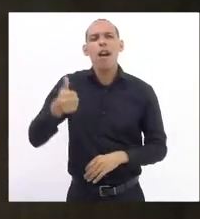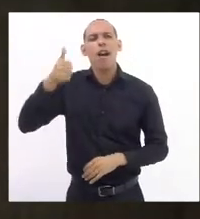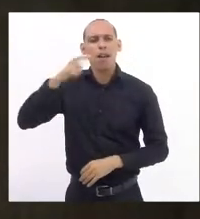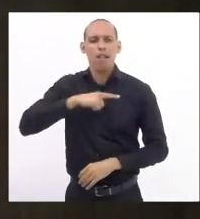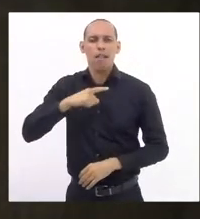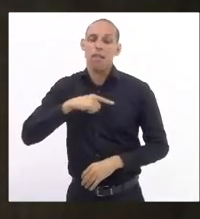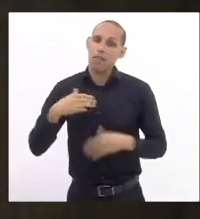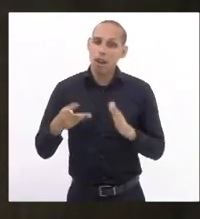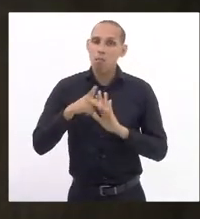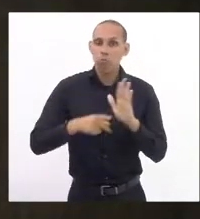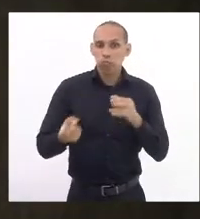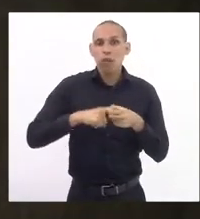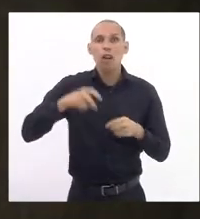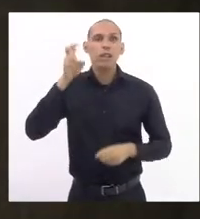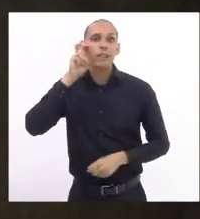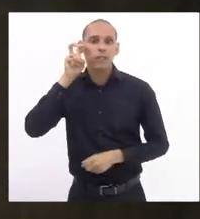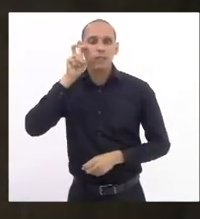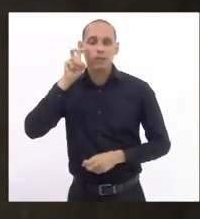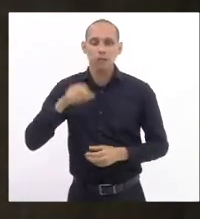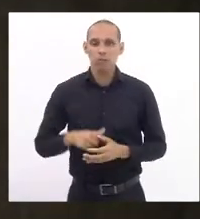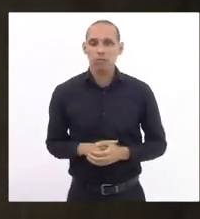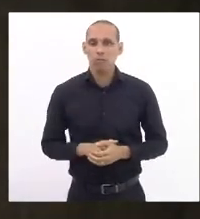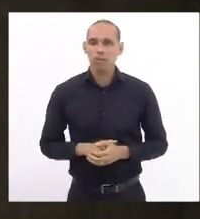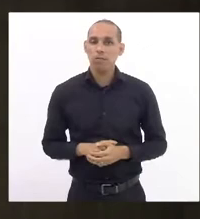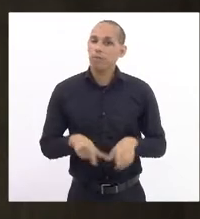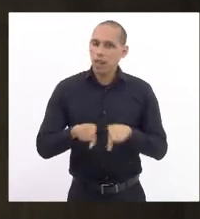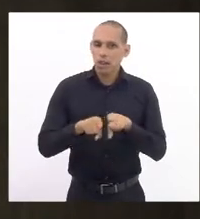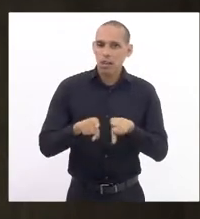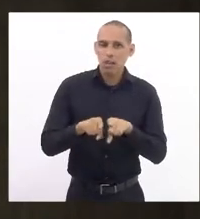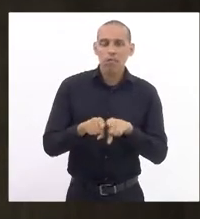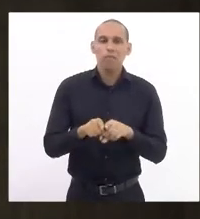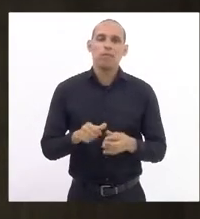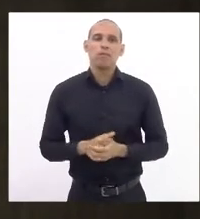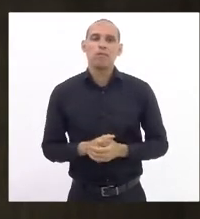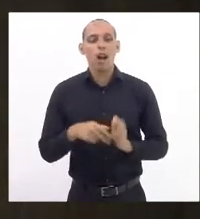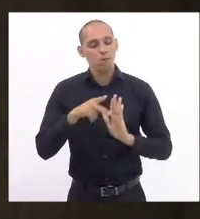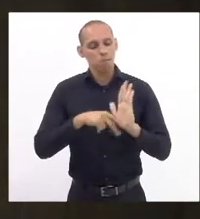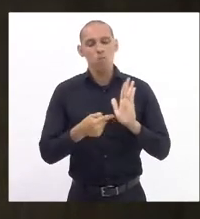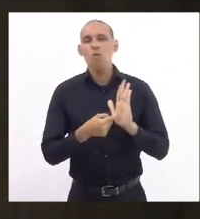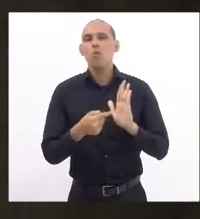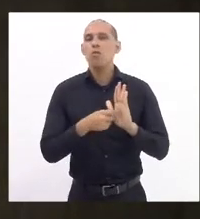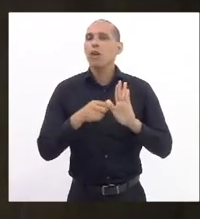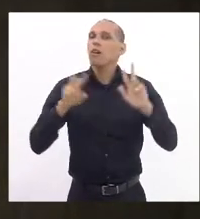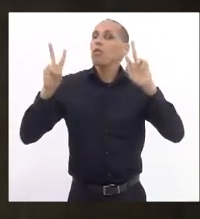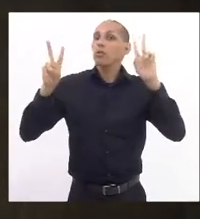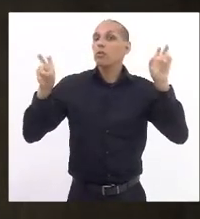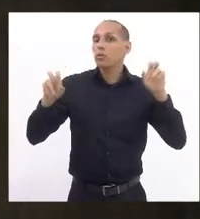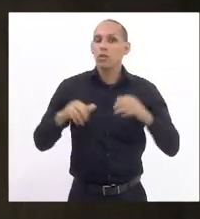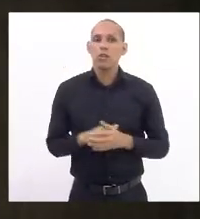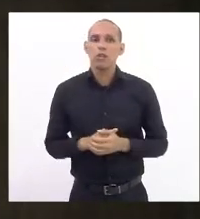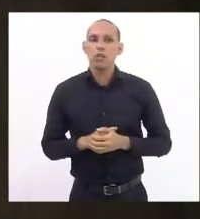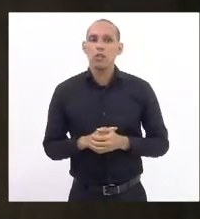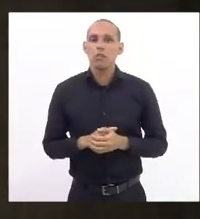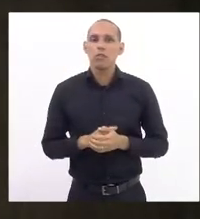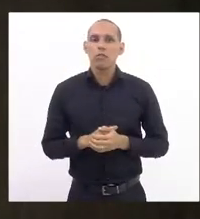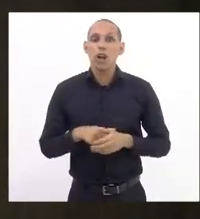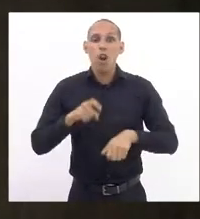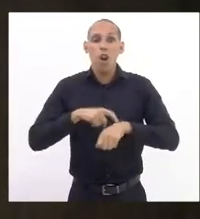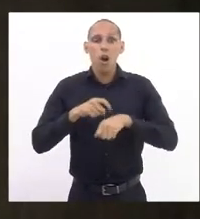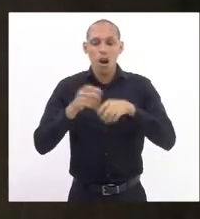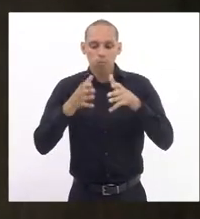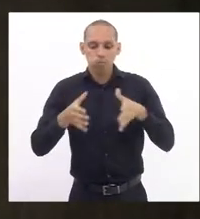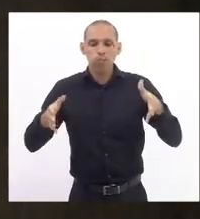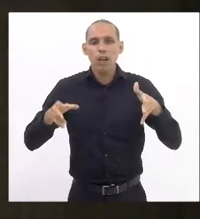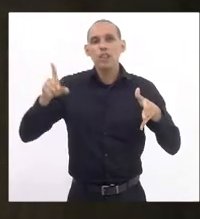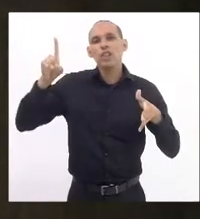esse projeto volta na quinta-feira, assim como também o projeto que trata da extensão da carga horária dos